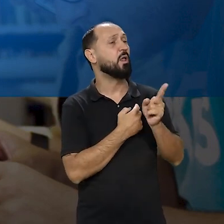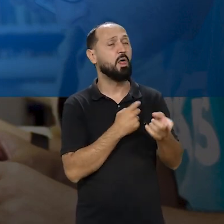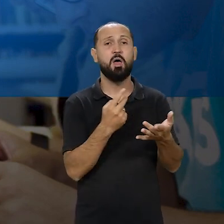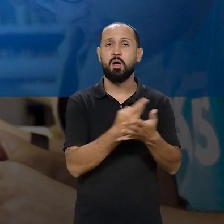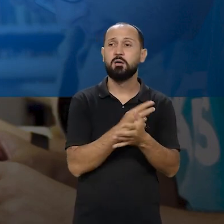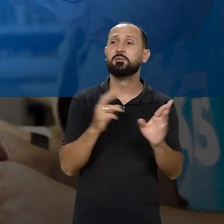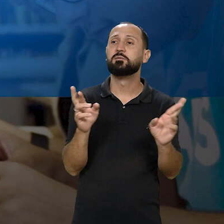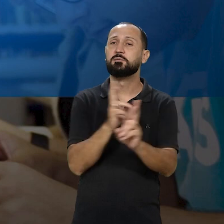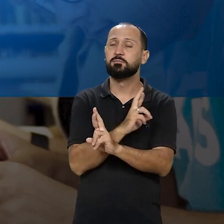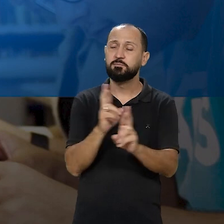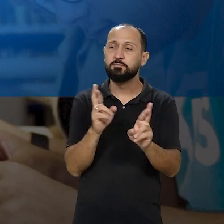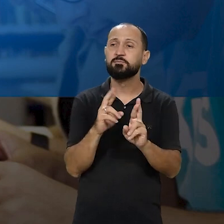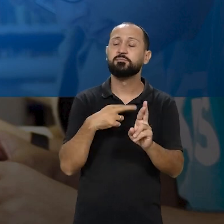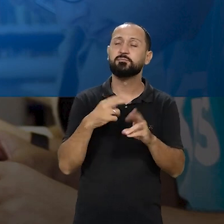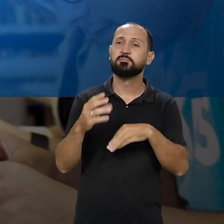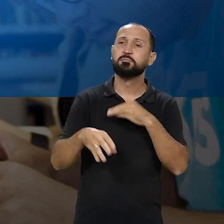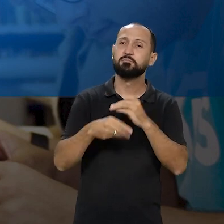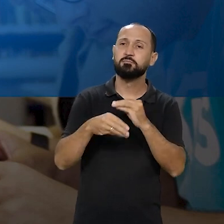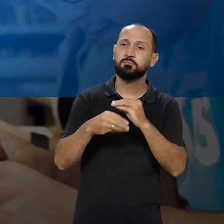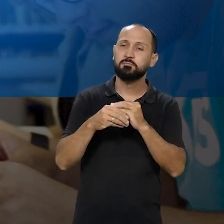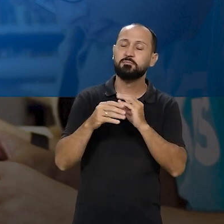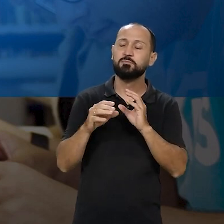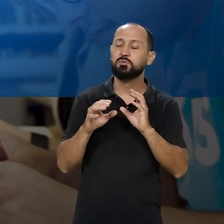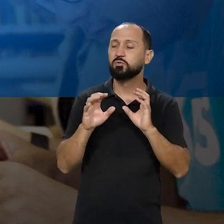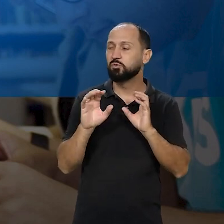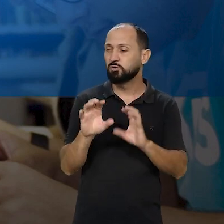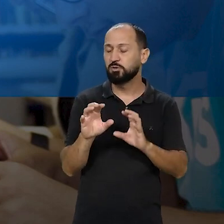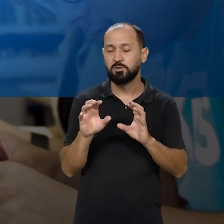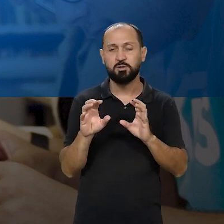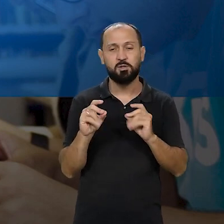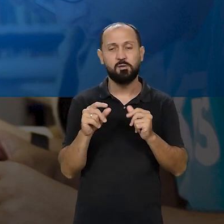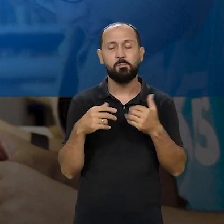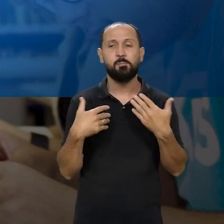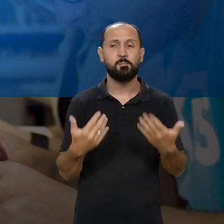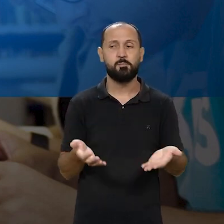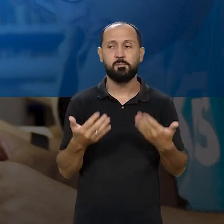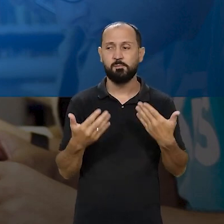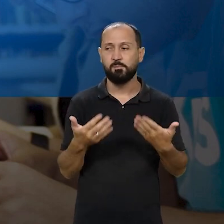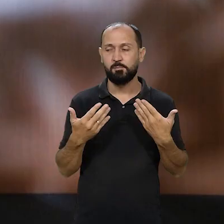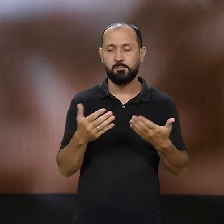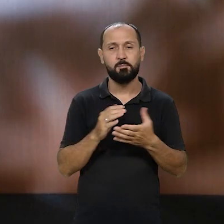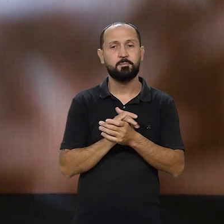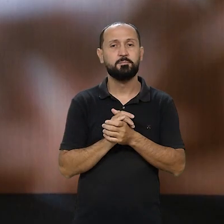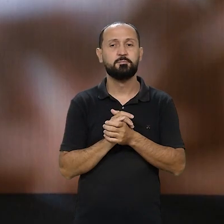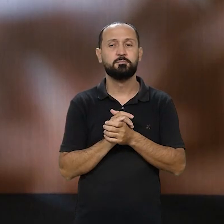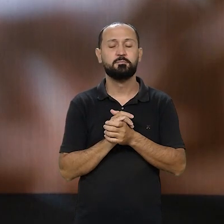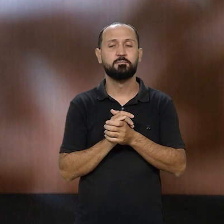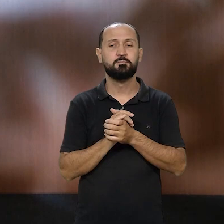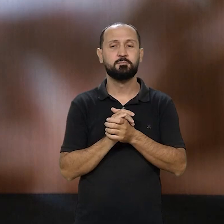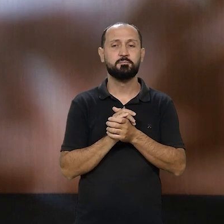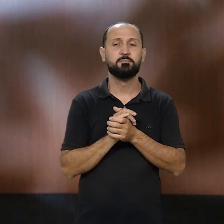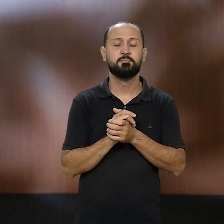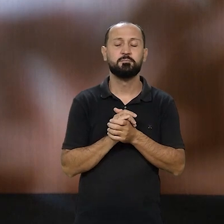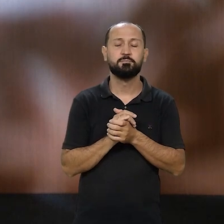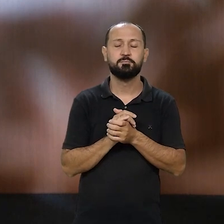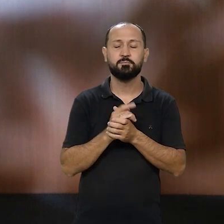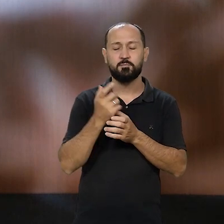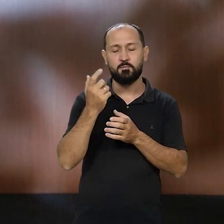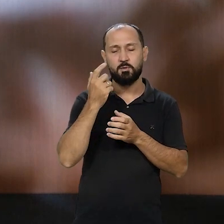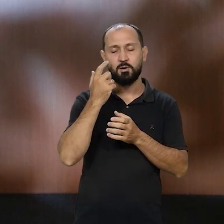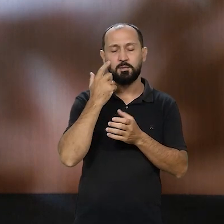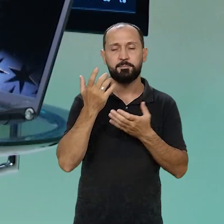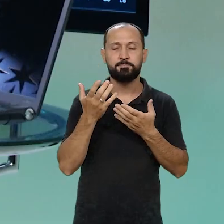Então, as relações humanas, elas vão se construindo de uma forma mais leve, né, vamos dizer assim. E a psicanálise,